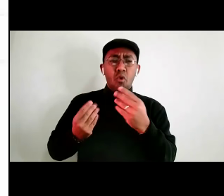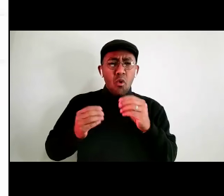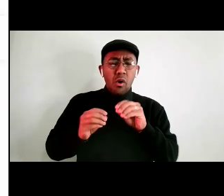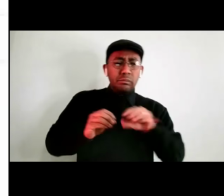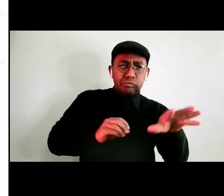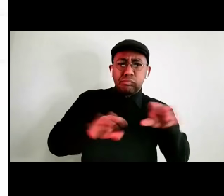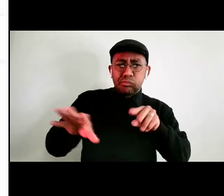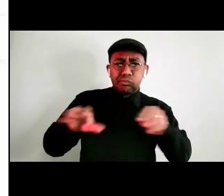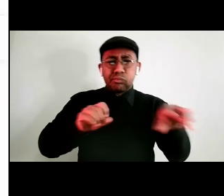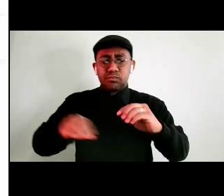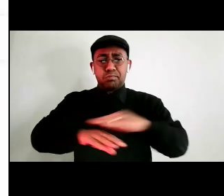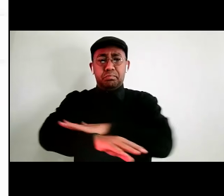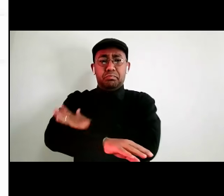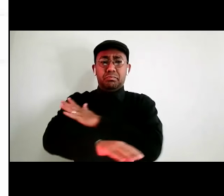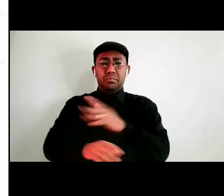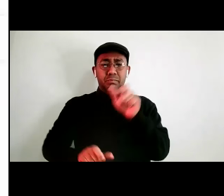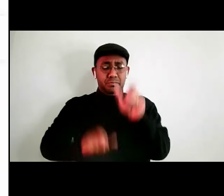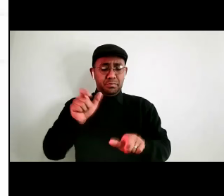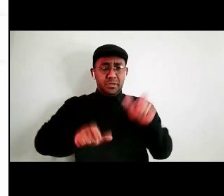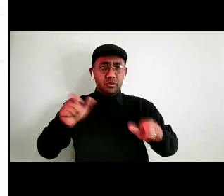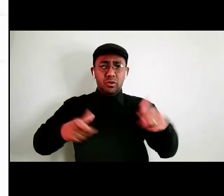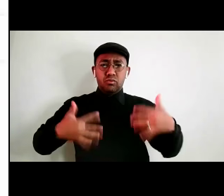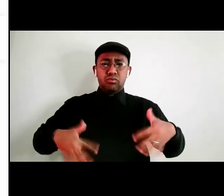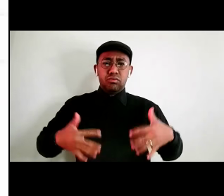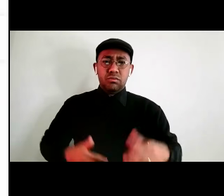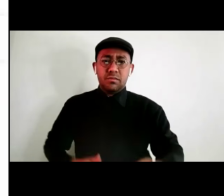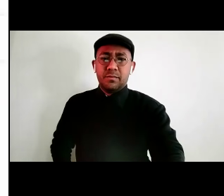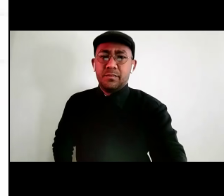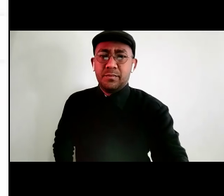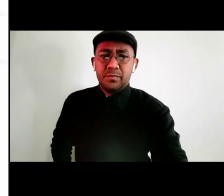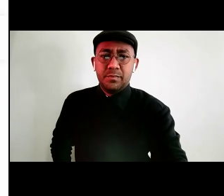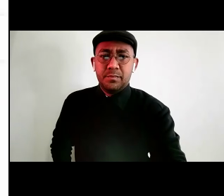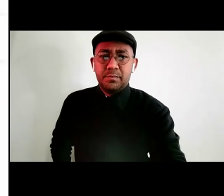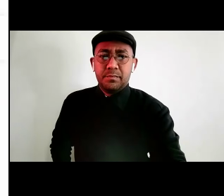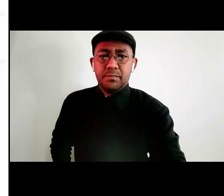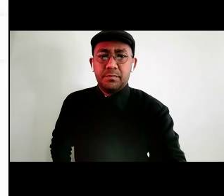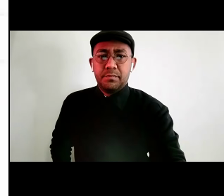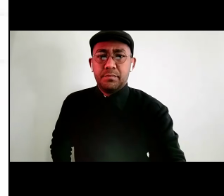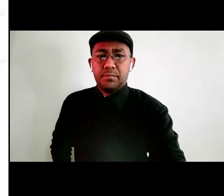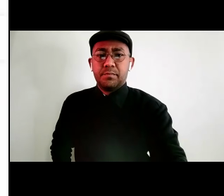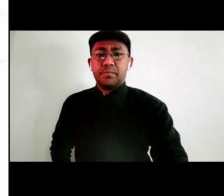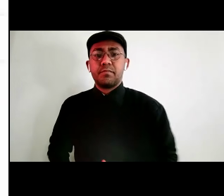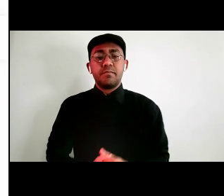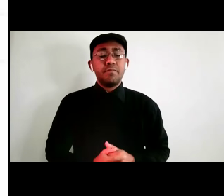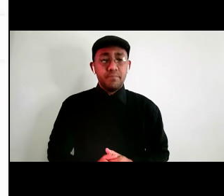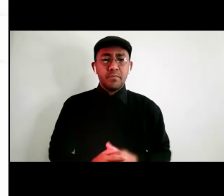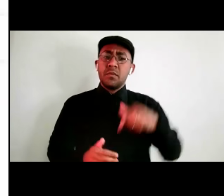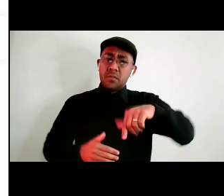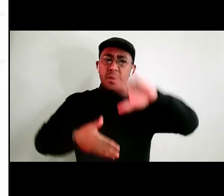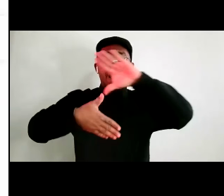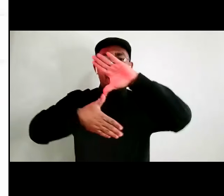De uma média de idade se manteve, ainda que houve uma diminuição bem pequena na região das Américas.